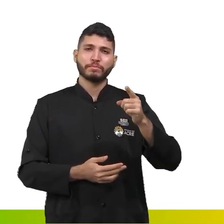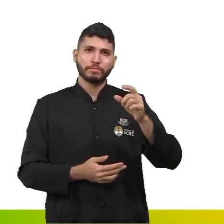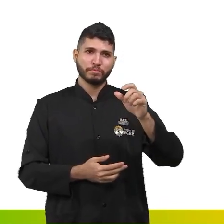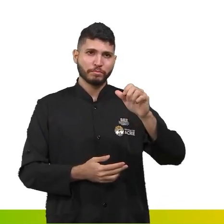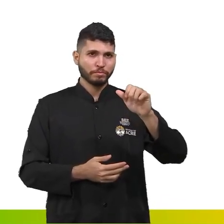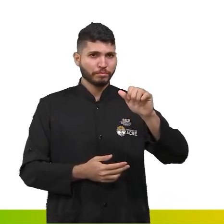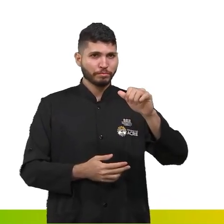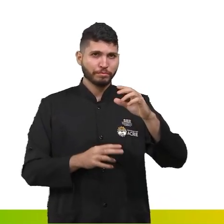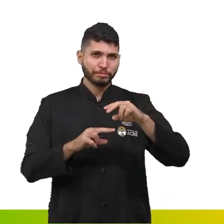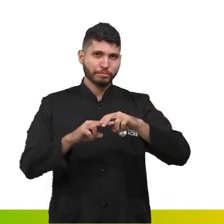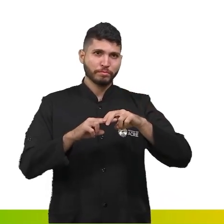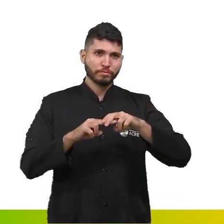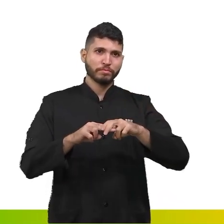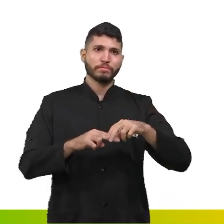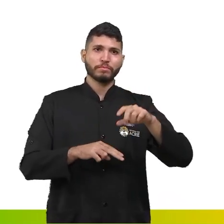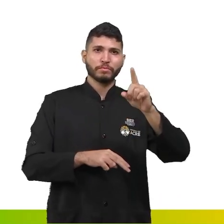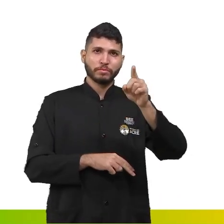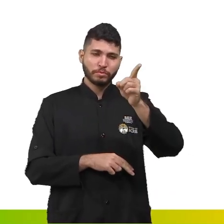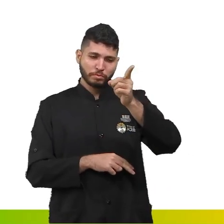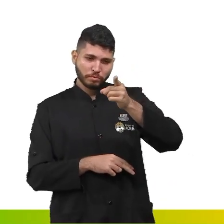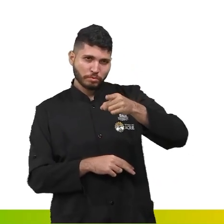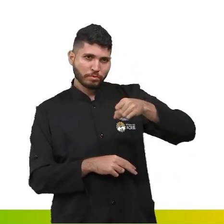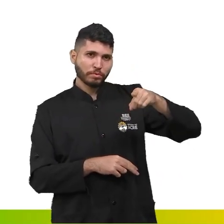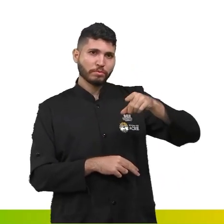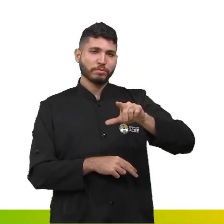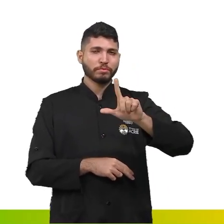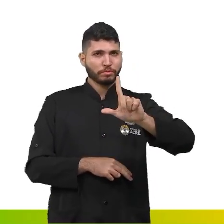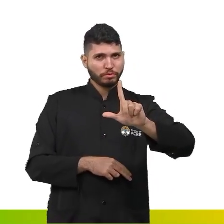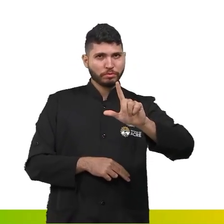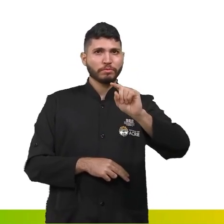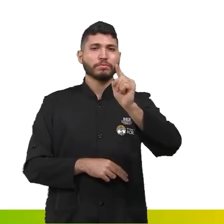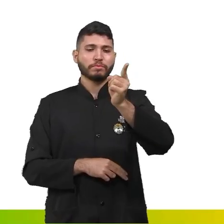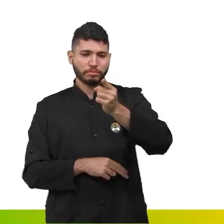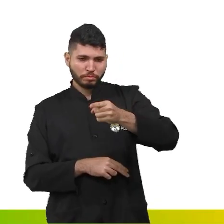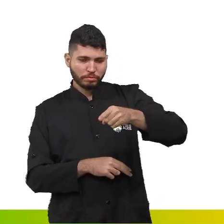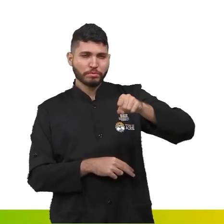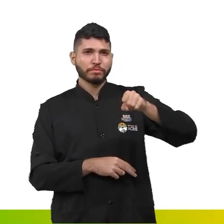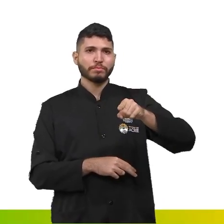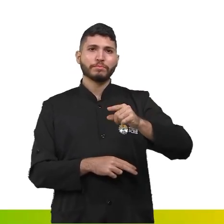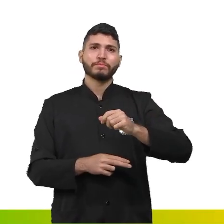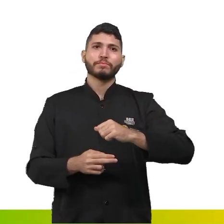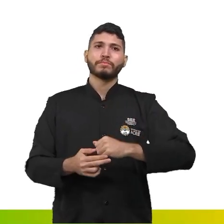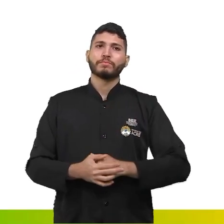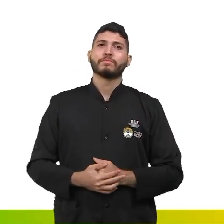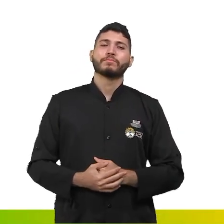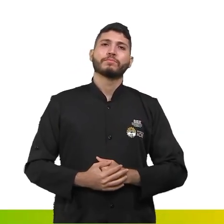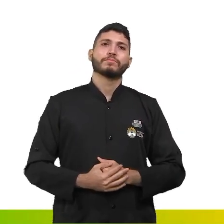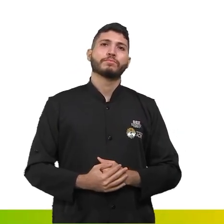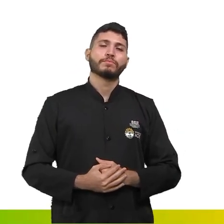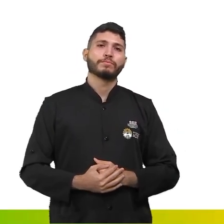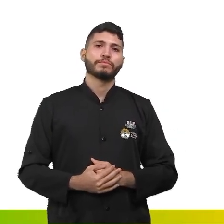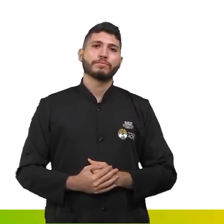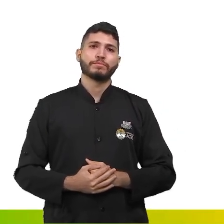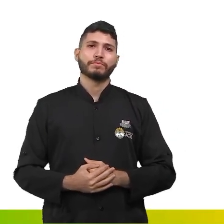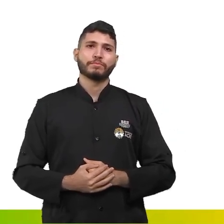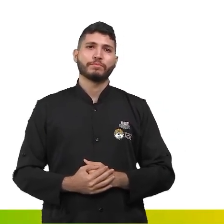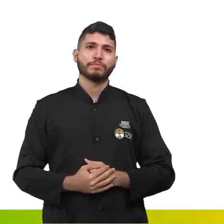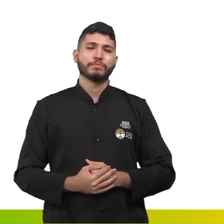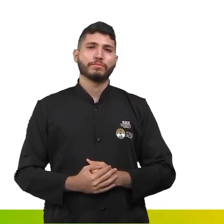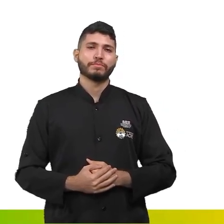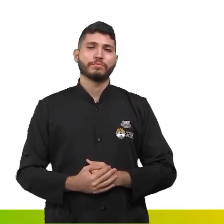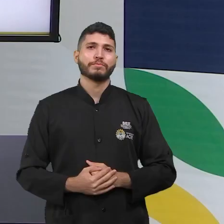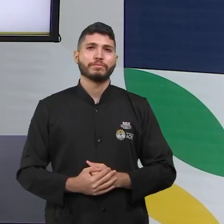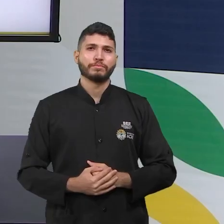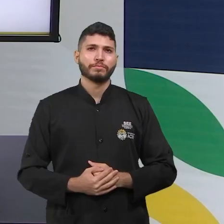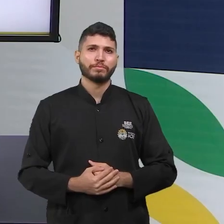ângulo. Logo, esses dois triângulos serão congruentes. Eu quero